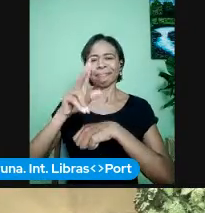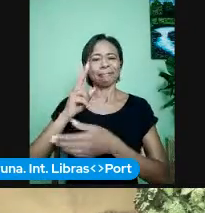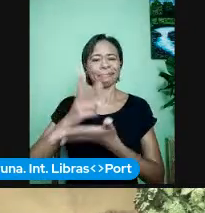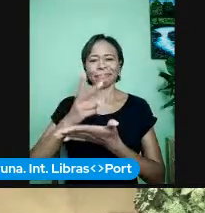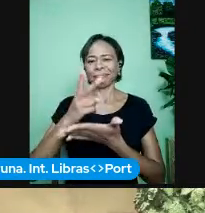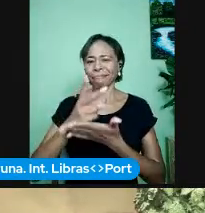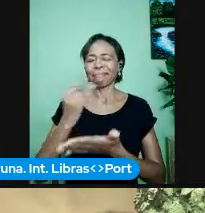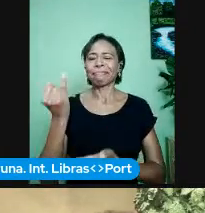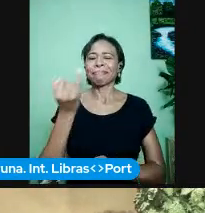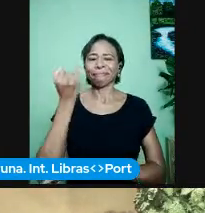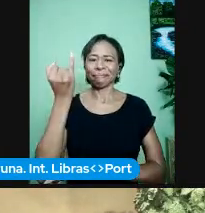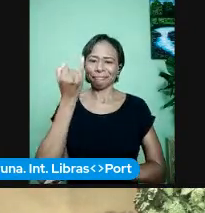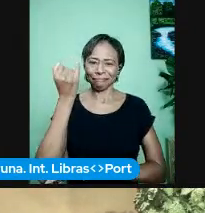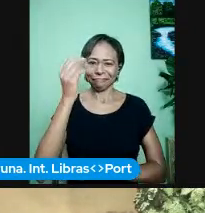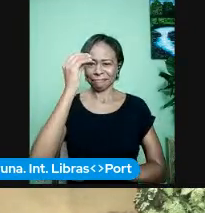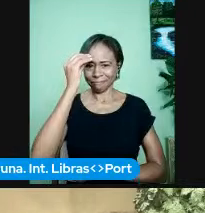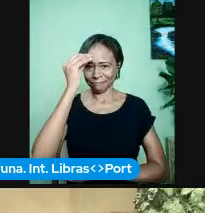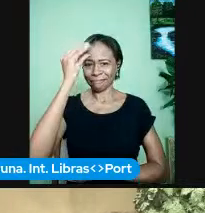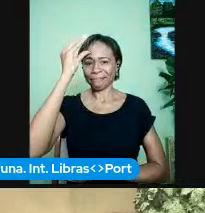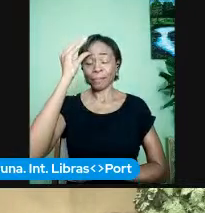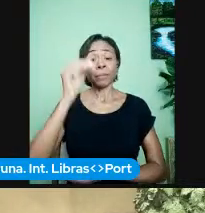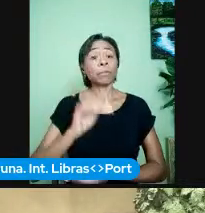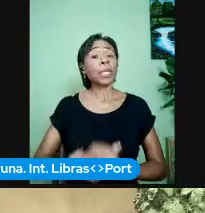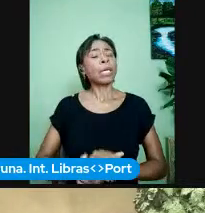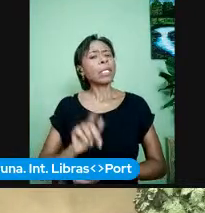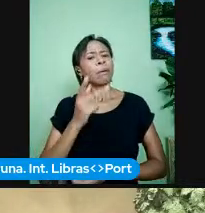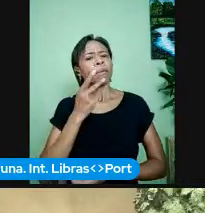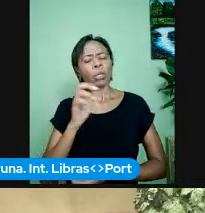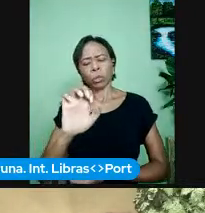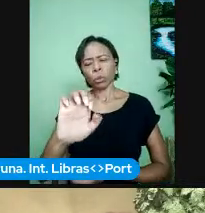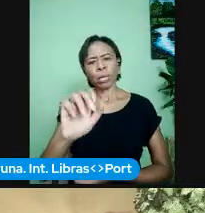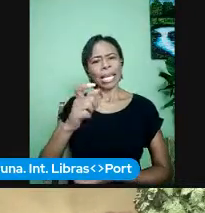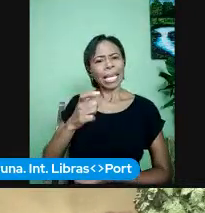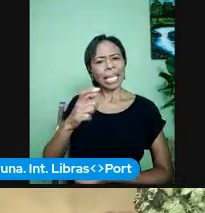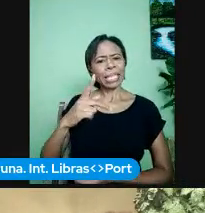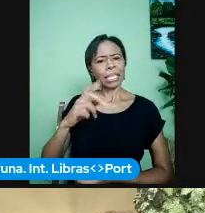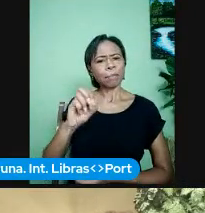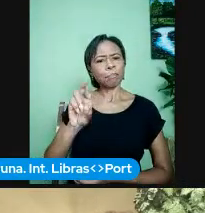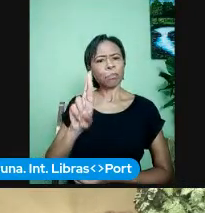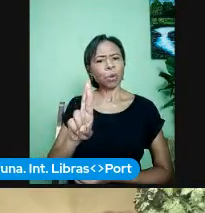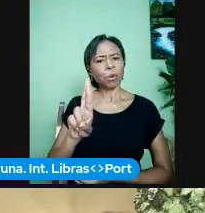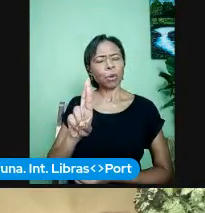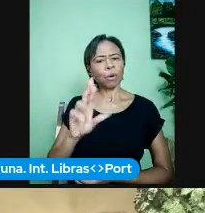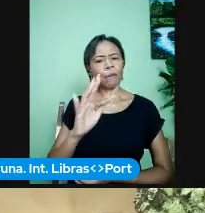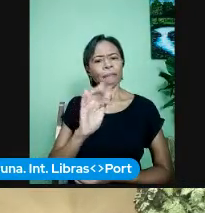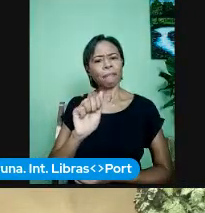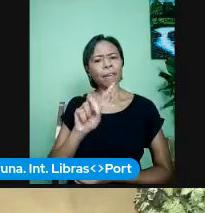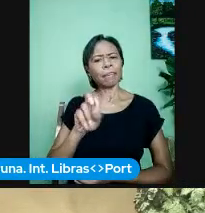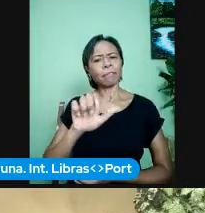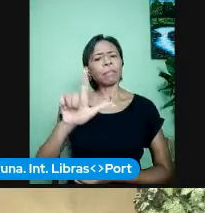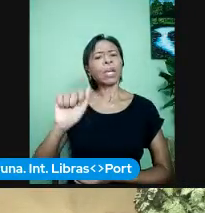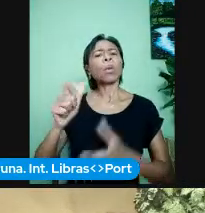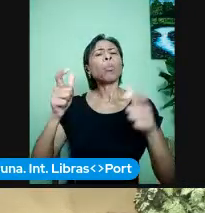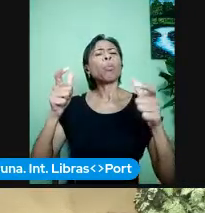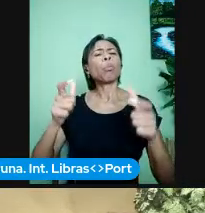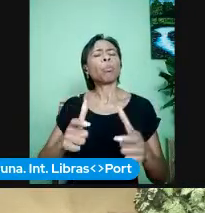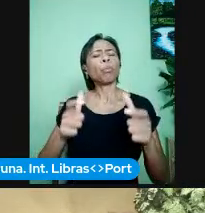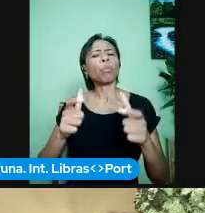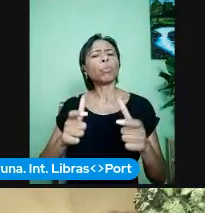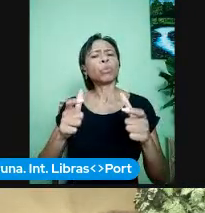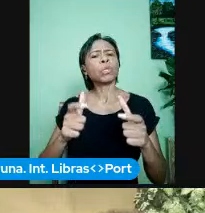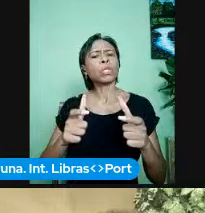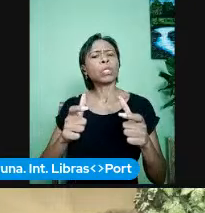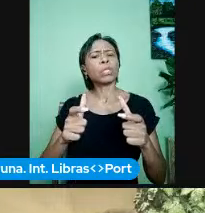né? E você falou do Expo Favela que vai acontecer, onde vai acontecer, Marcele, qual